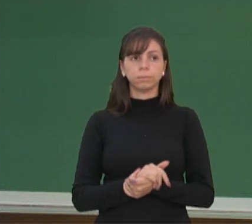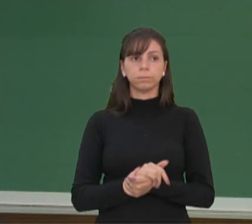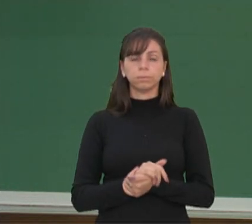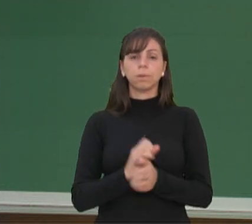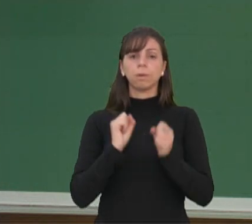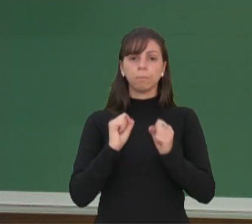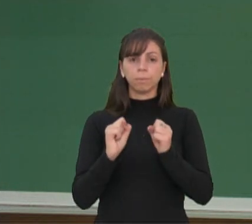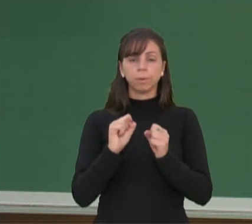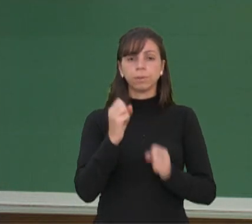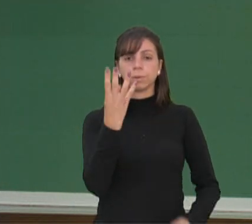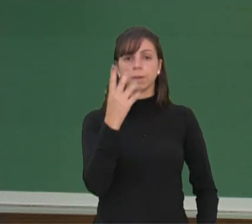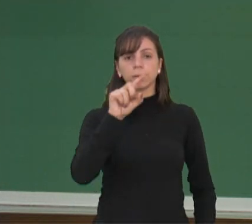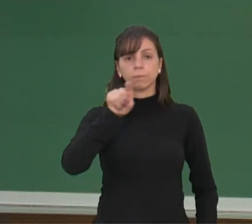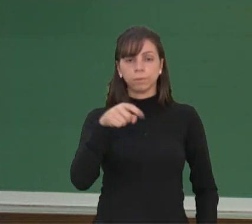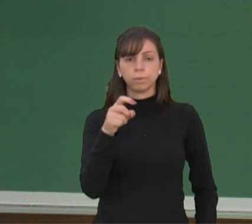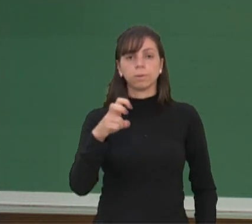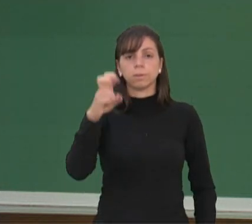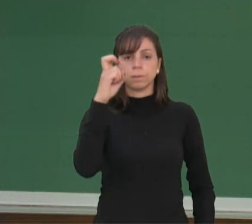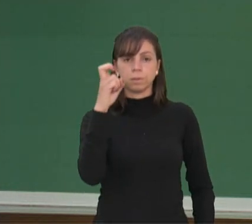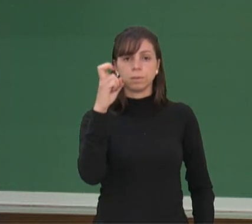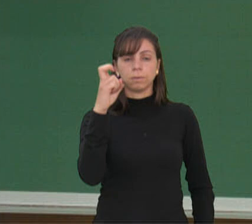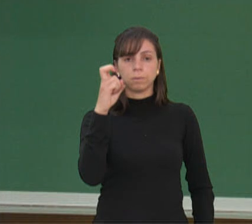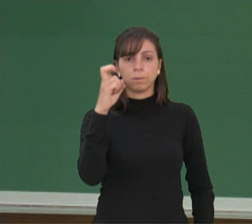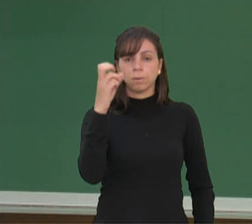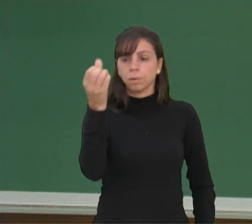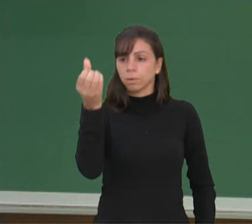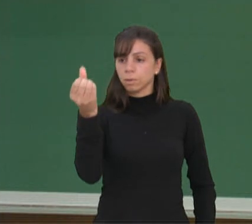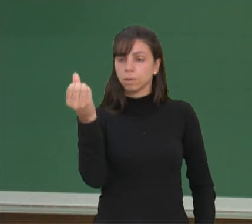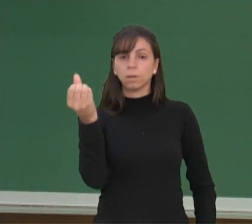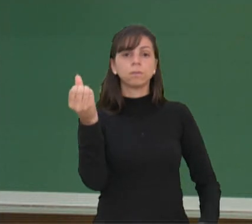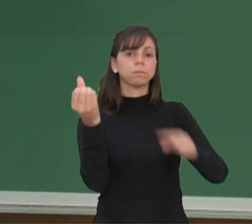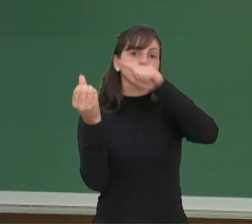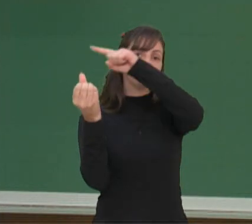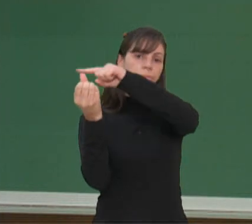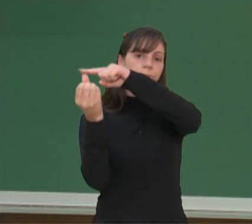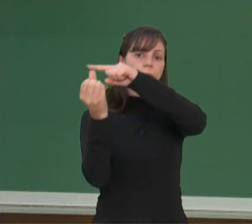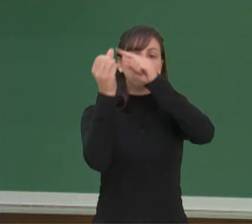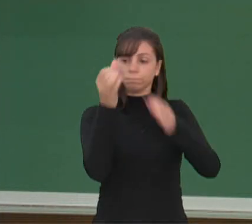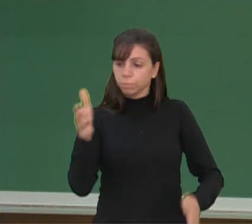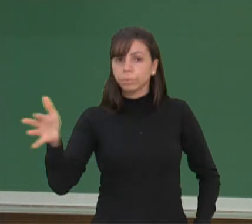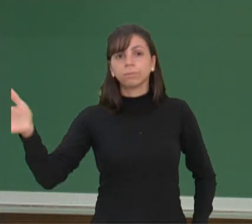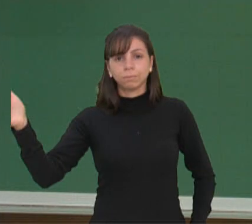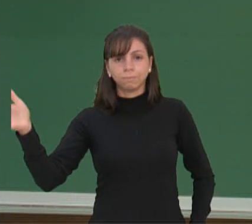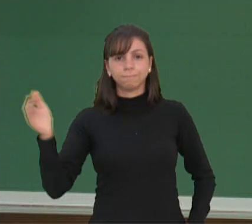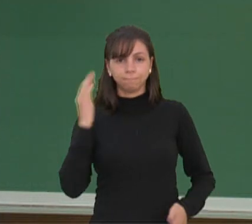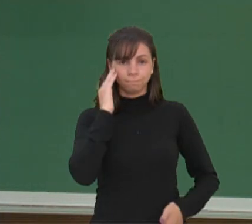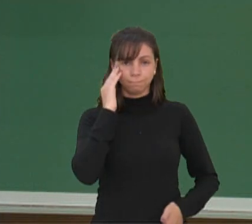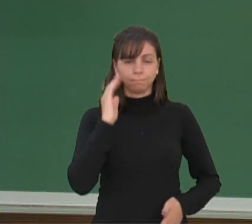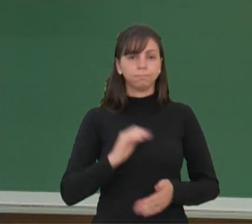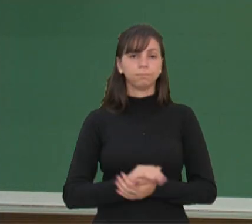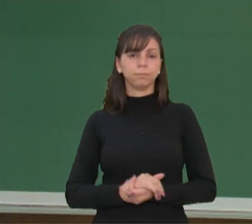4,5 e a barra em cima do 6. Só do 6, porque é só o 6 que repete. E assim por diante.